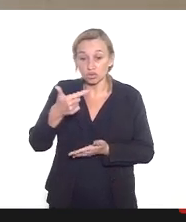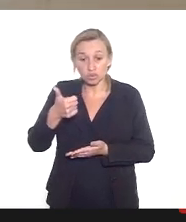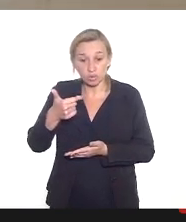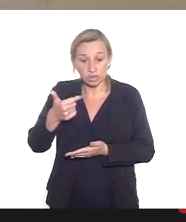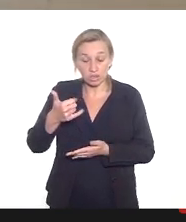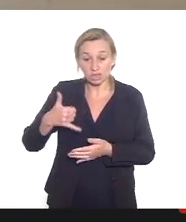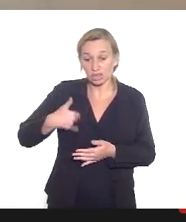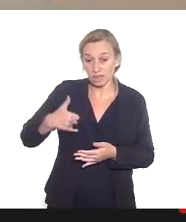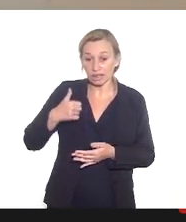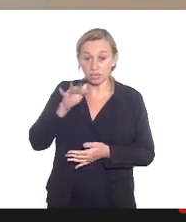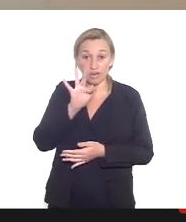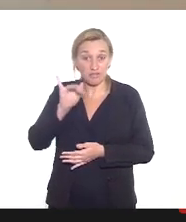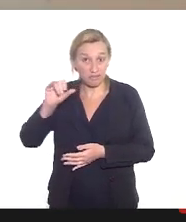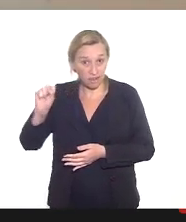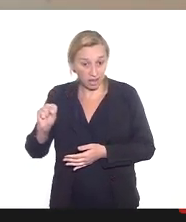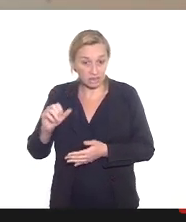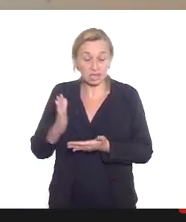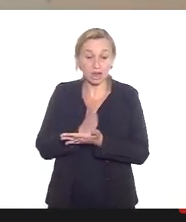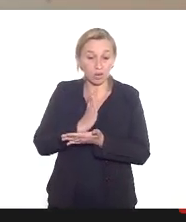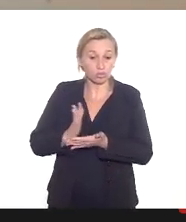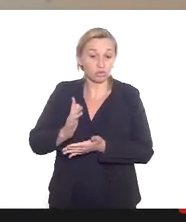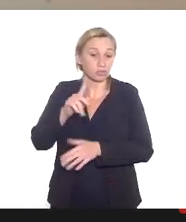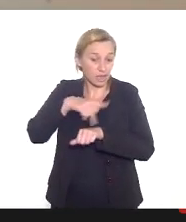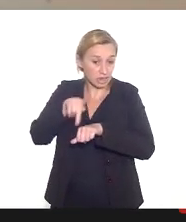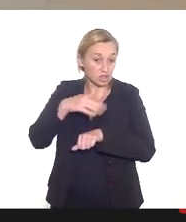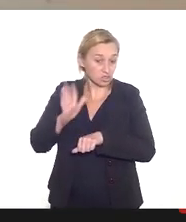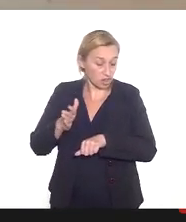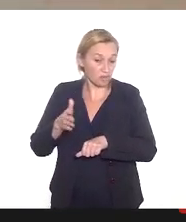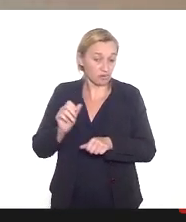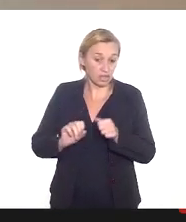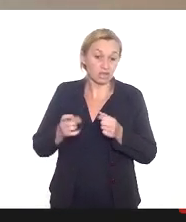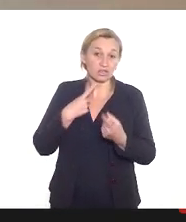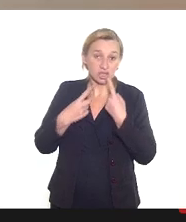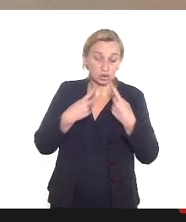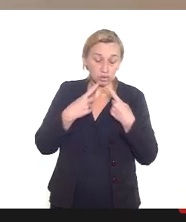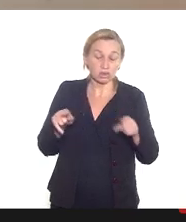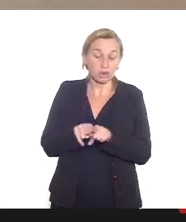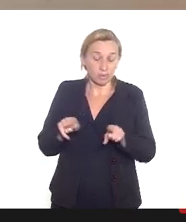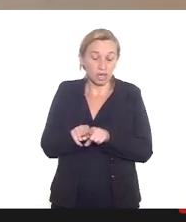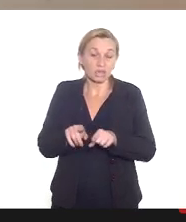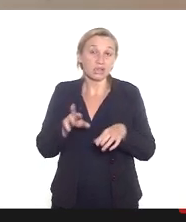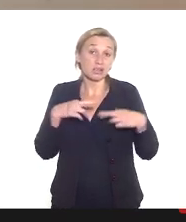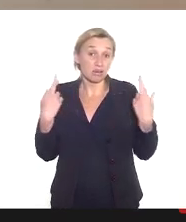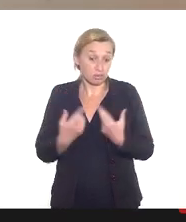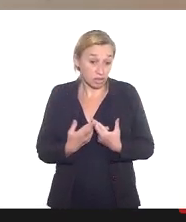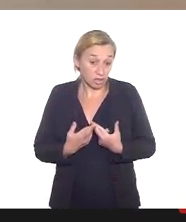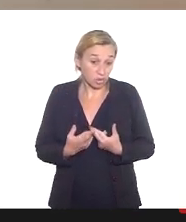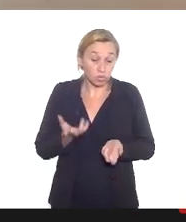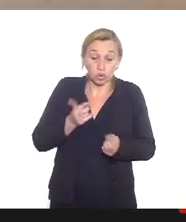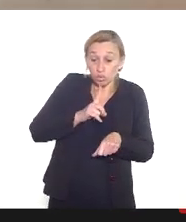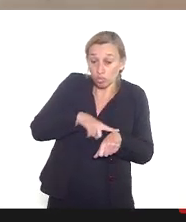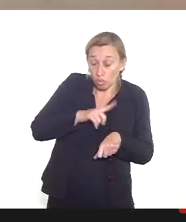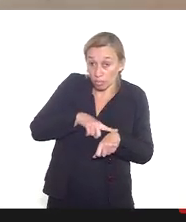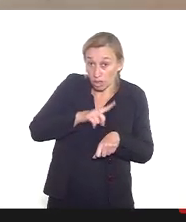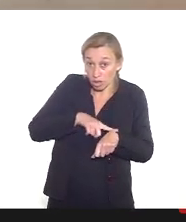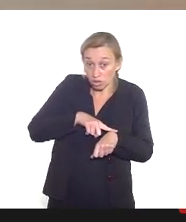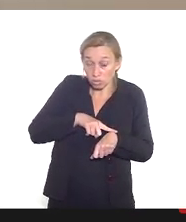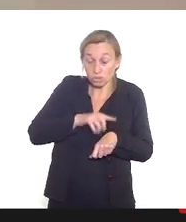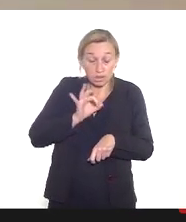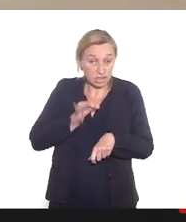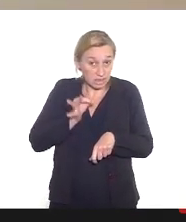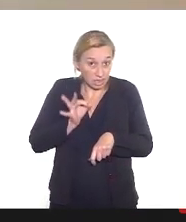com a fase que alguns países já fazem então isso também vai ser discutido nessa reunião é indo momento é que a gente por